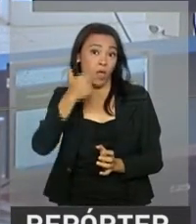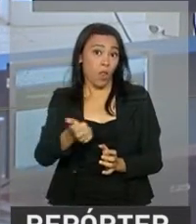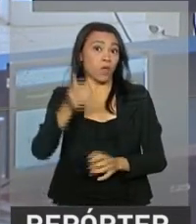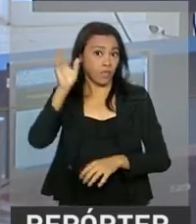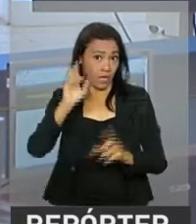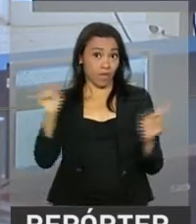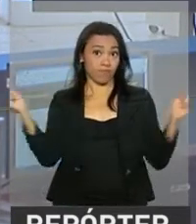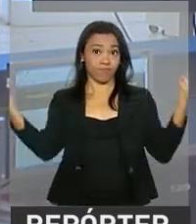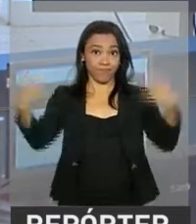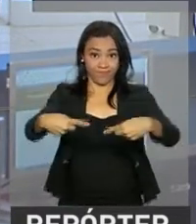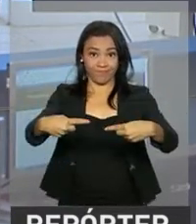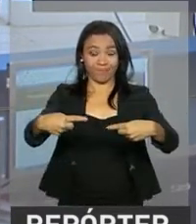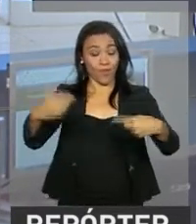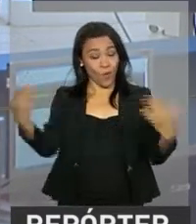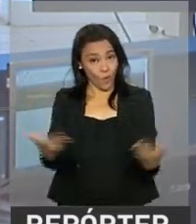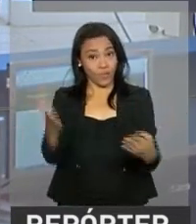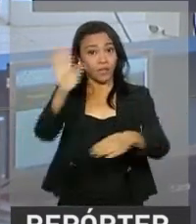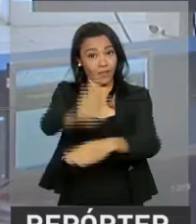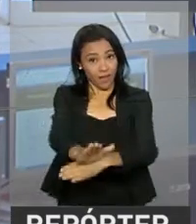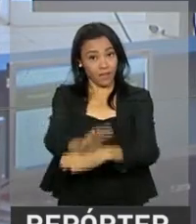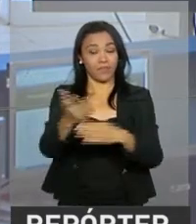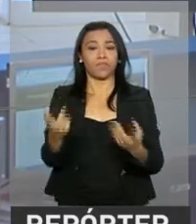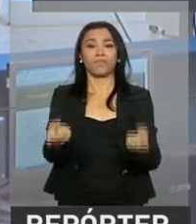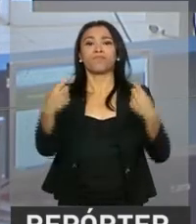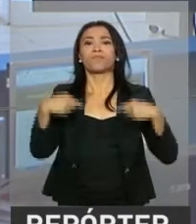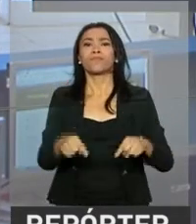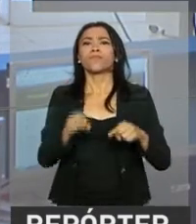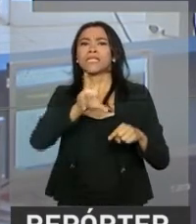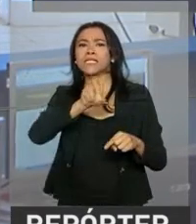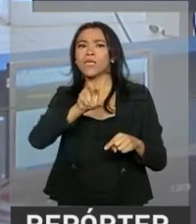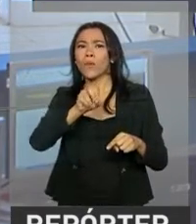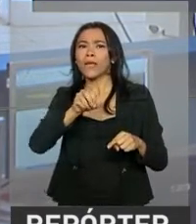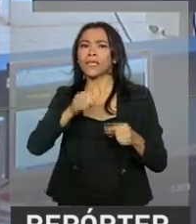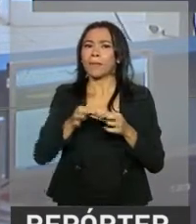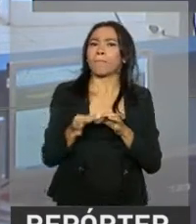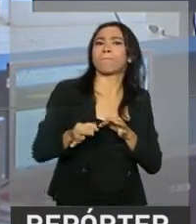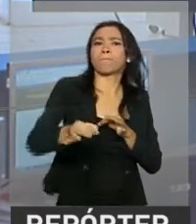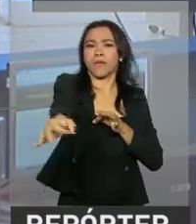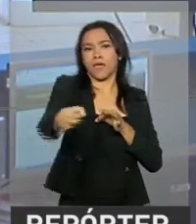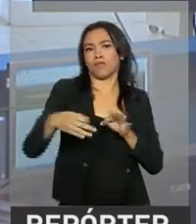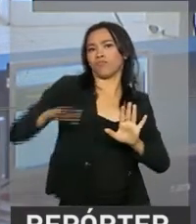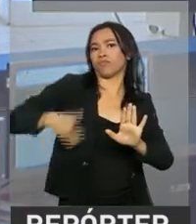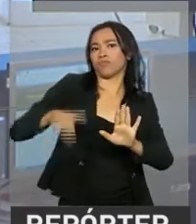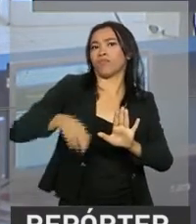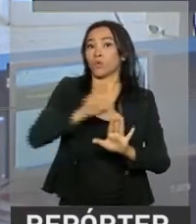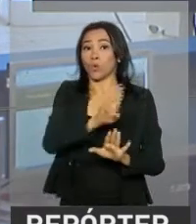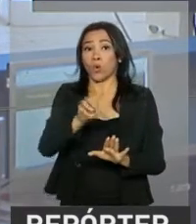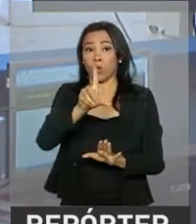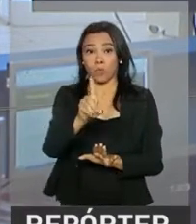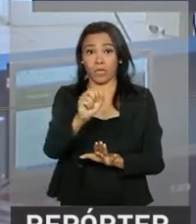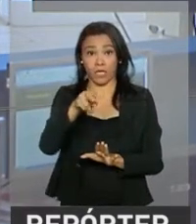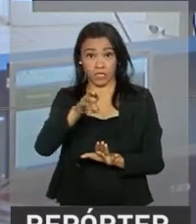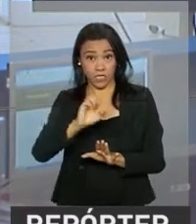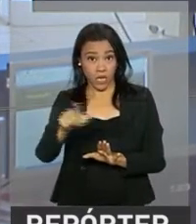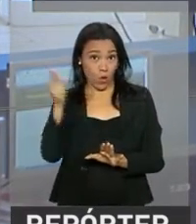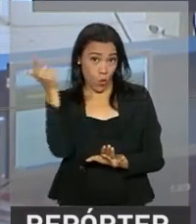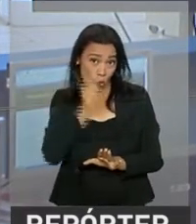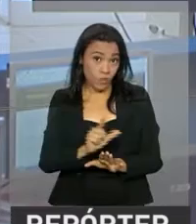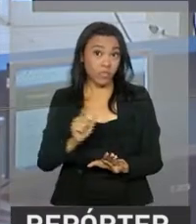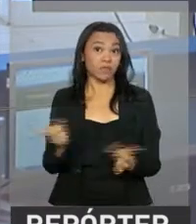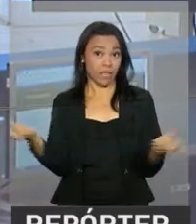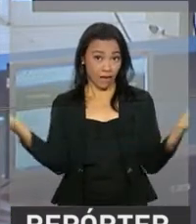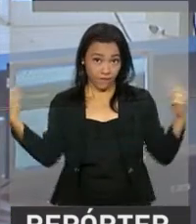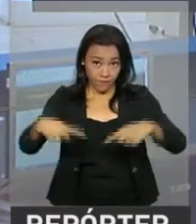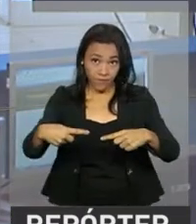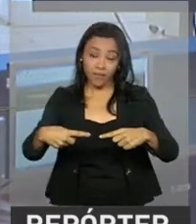final da prova de hoje abre hoje à tarde nos 50 metros nado costas masculino Daniel Dias conseguiu o melhor tempo está na